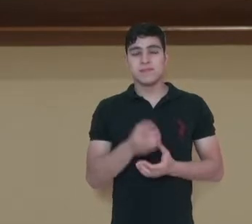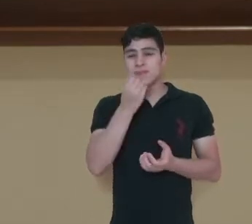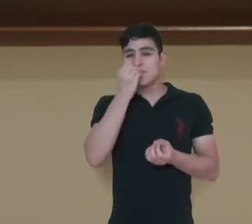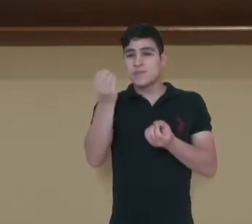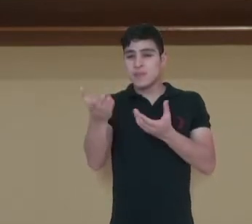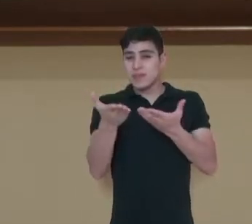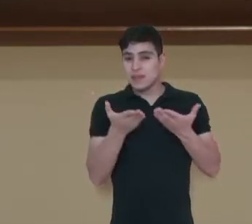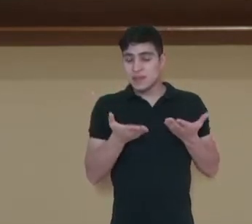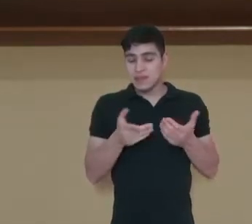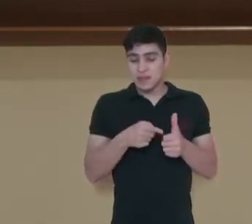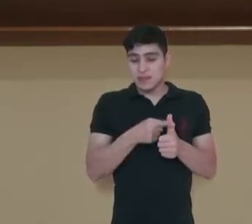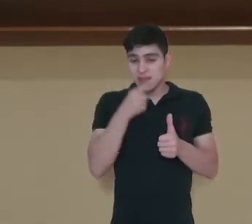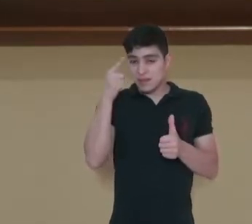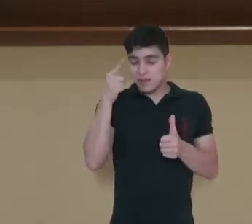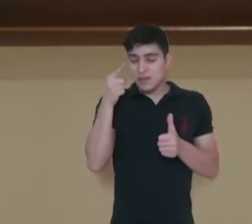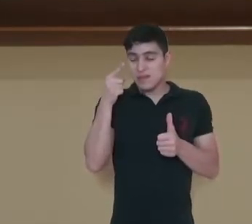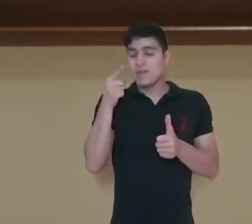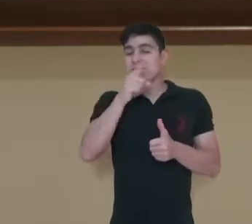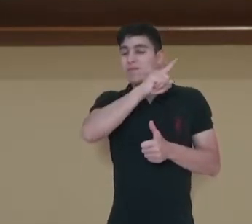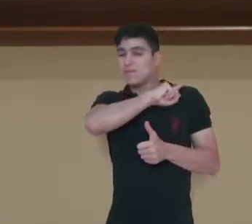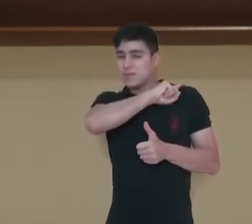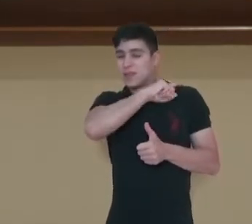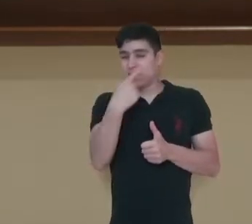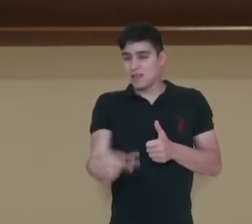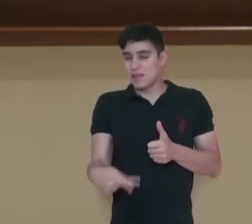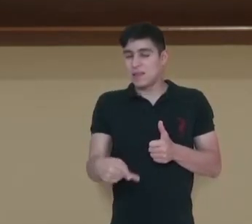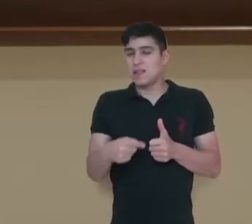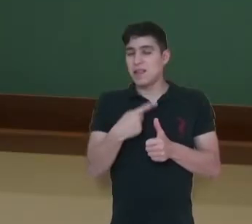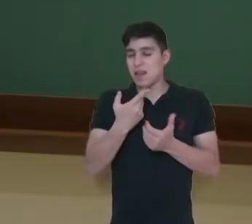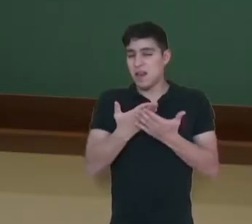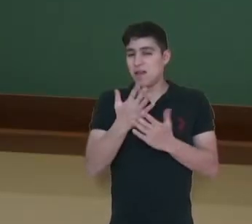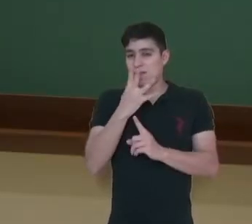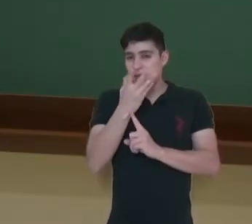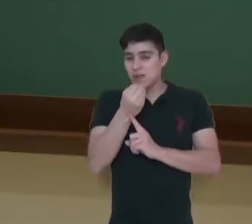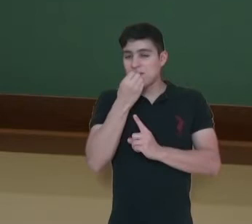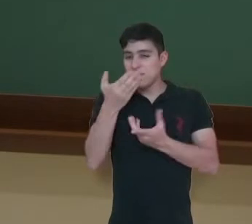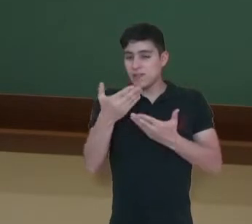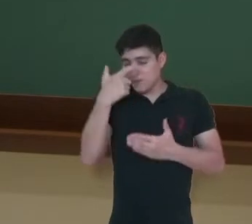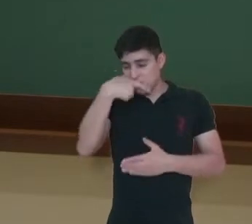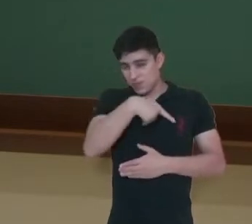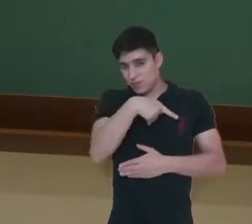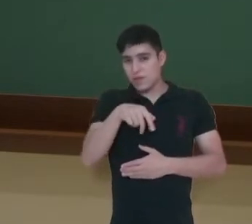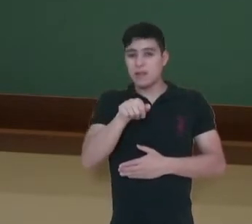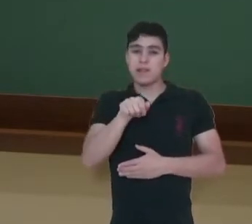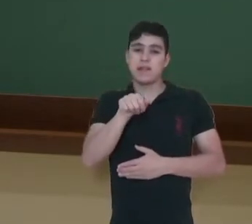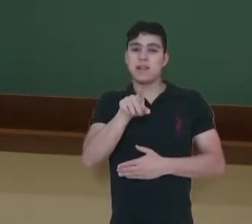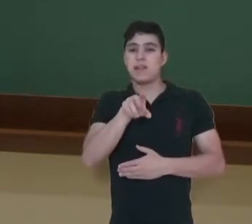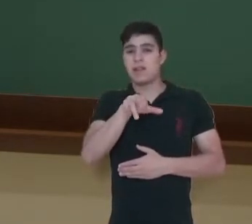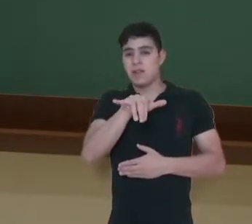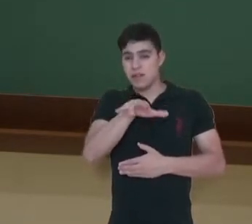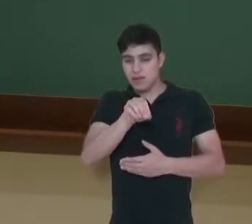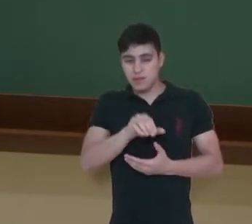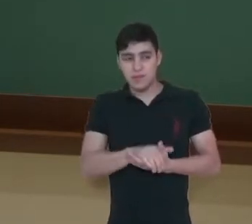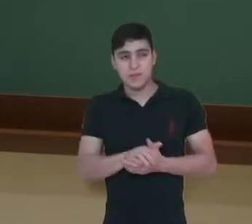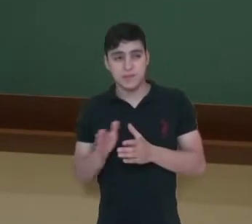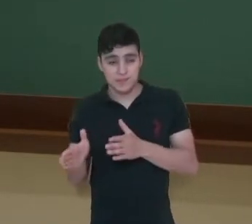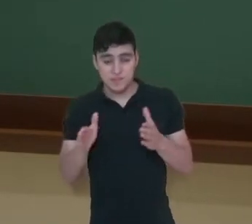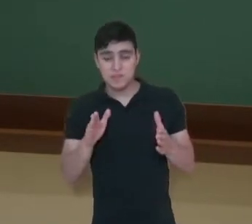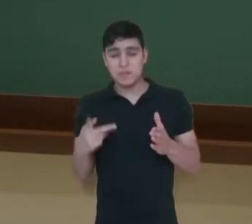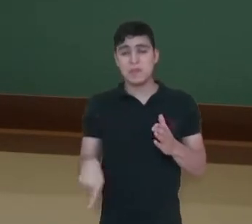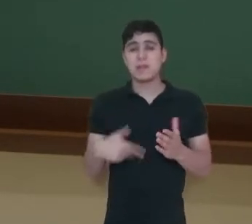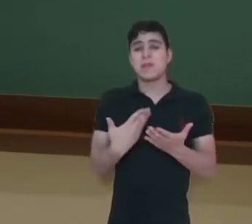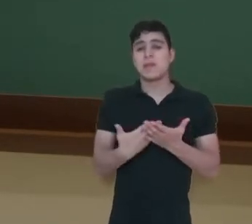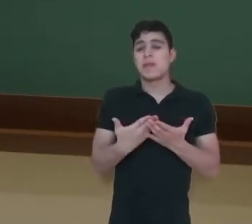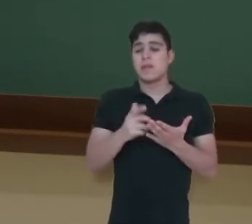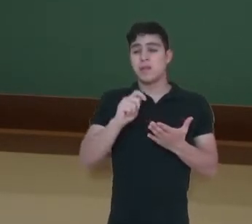Bem-vindos, estudantes da primeira série. Eu sou Adriano, professor de artes. Pessoal, nessa aula a gente vai ver sobre hip hop